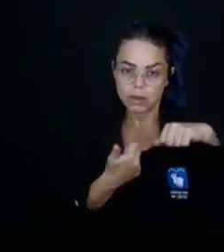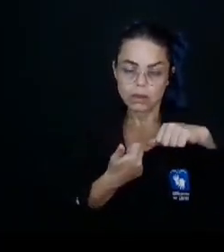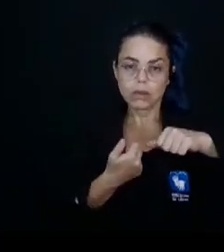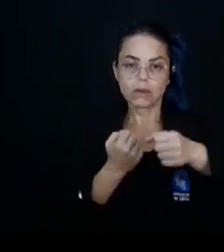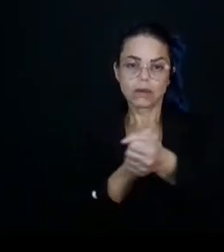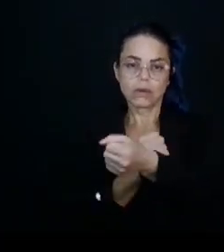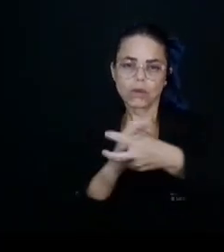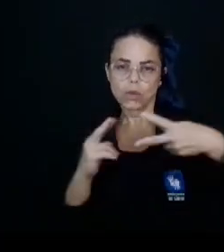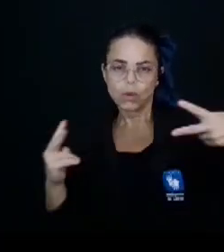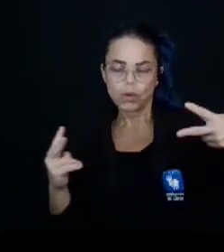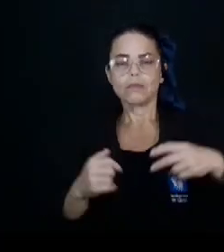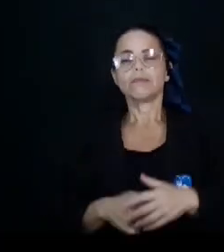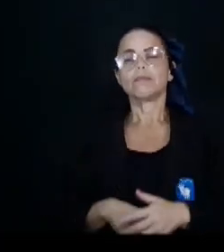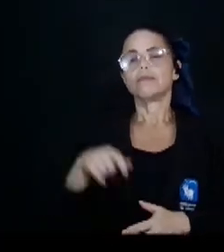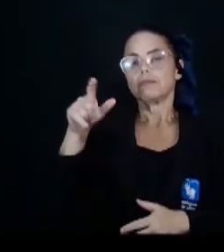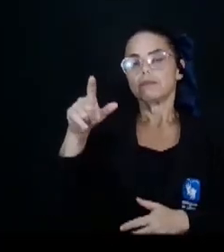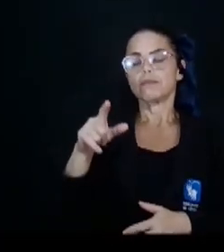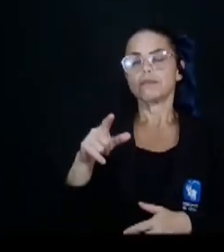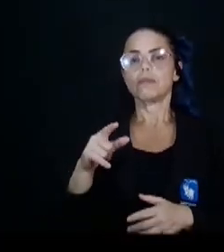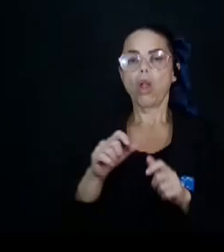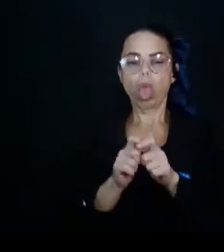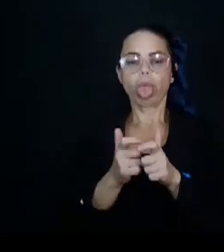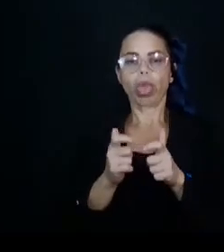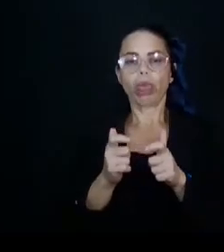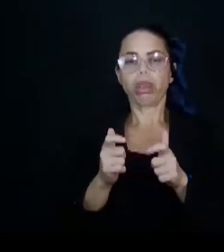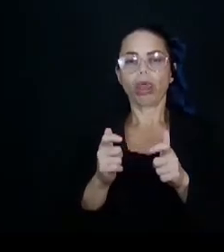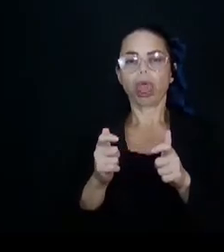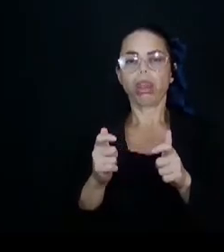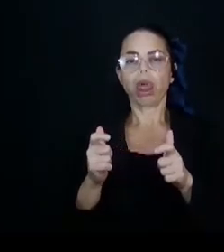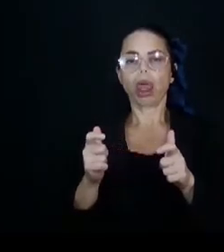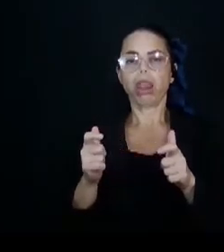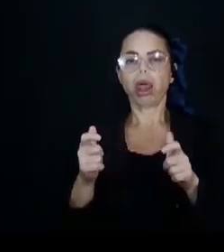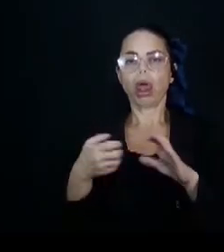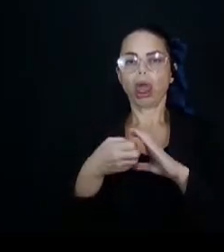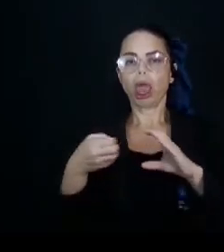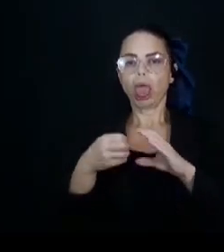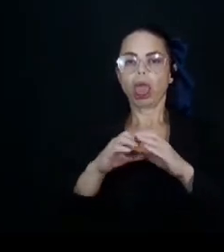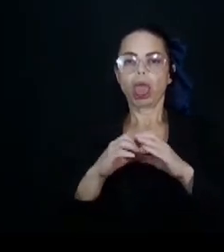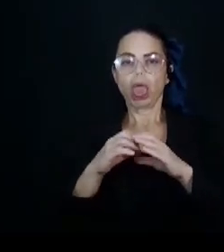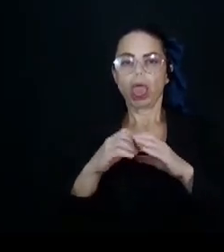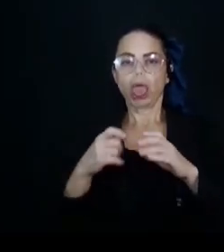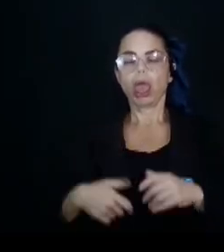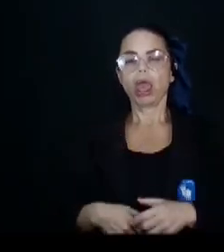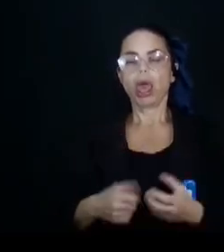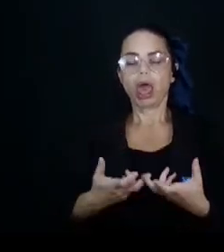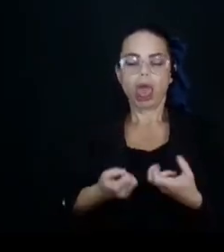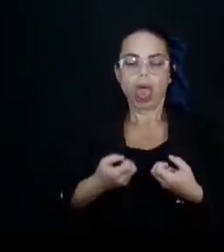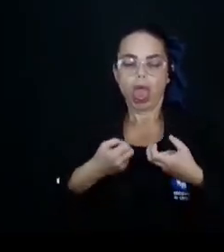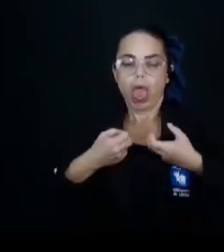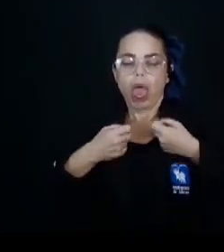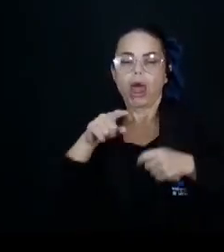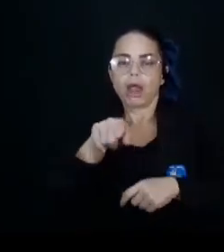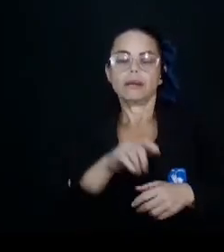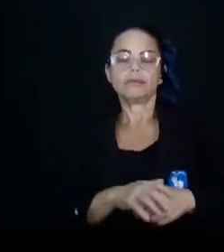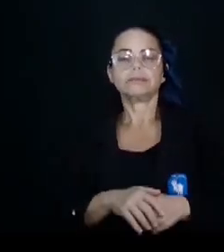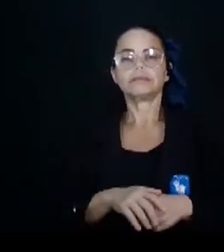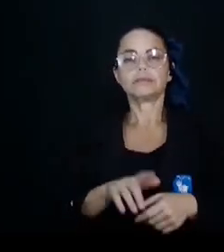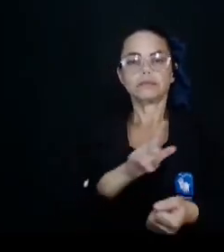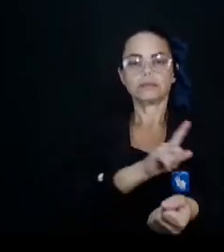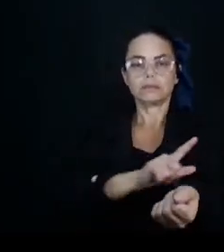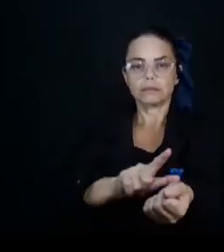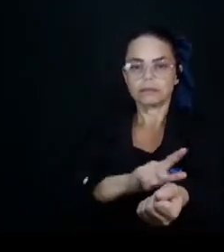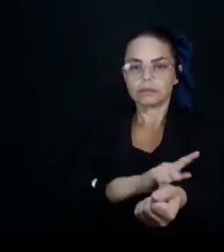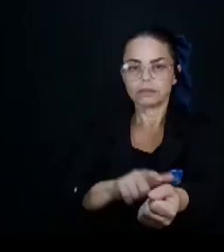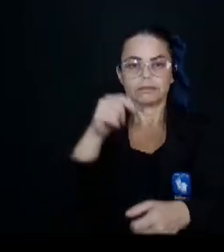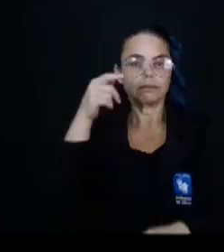a proliferação das células anormais, que são as células cancerígenas. Mas as leucemias, elas não são